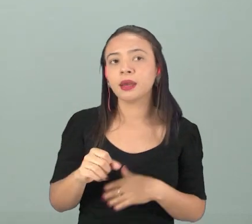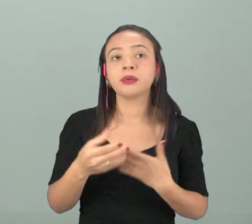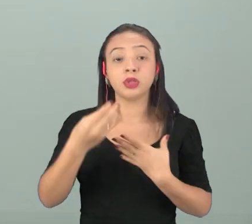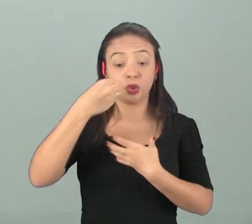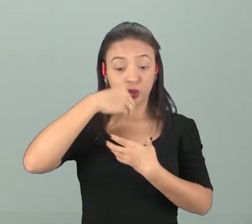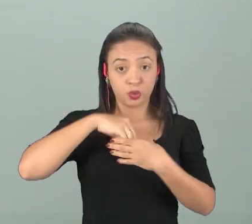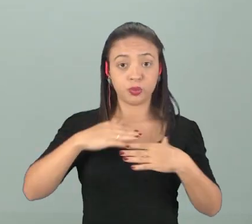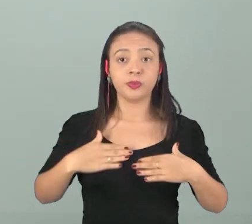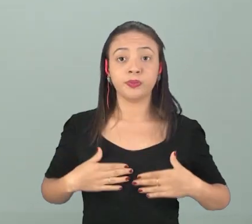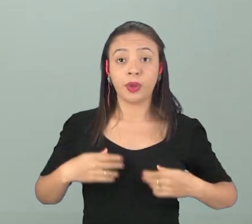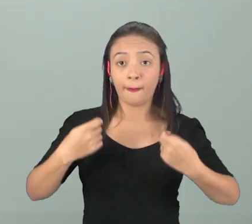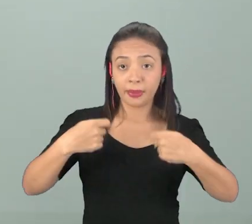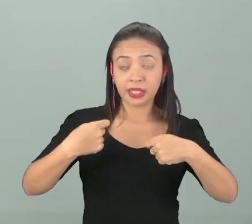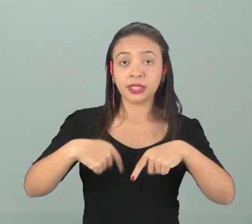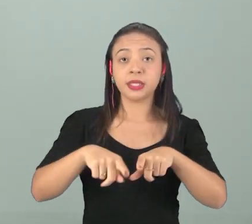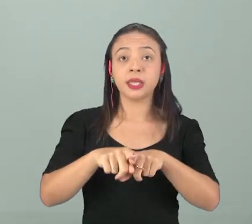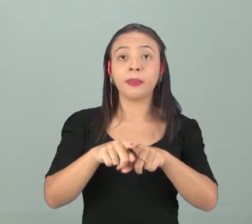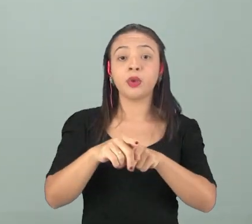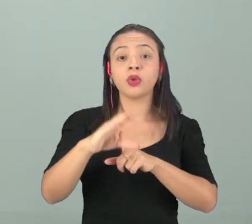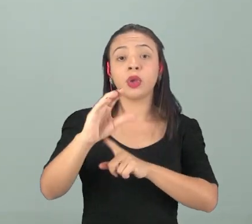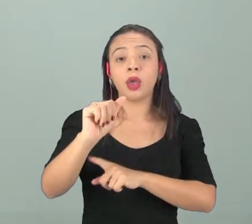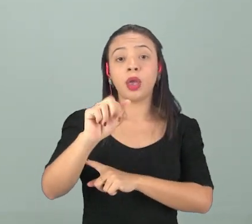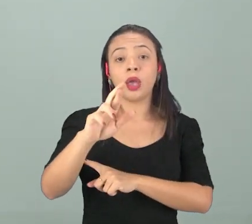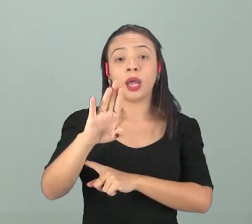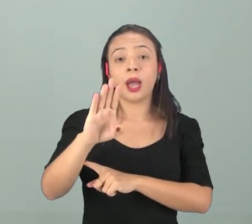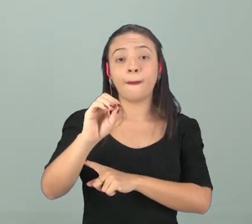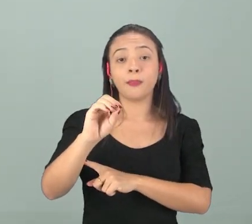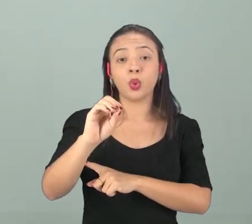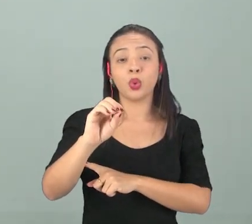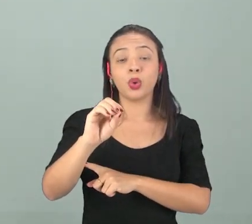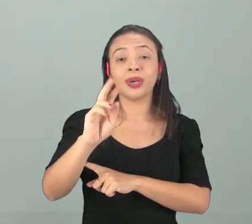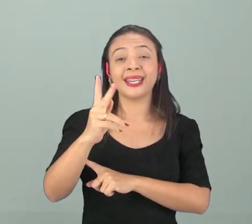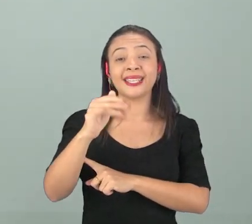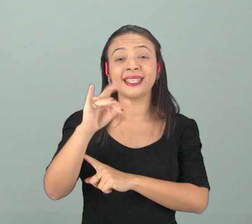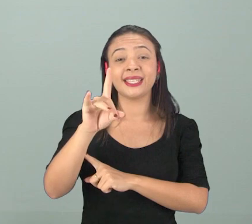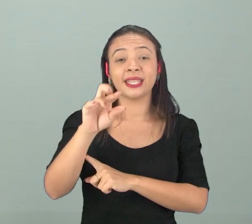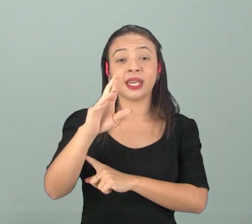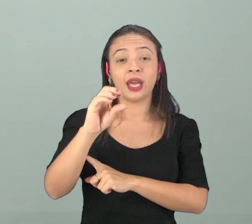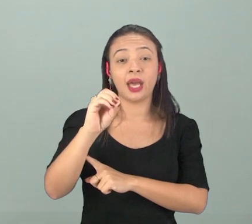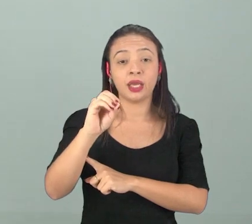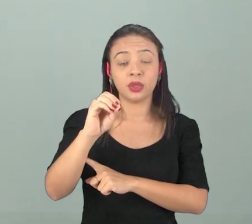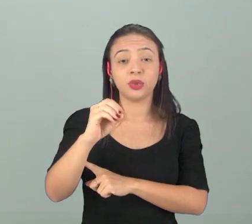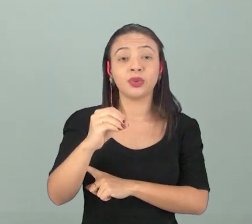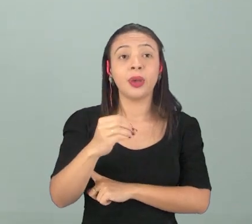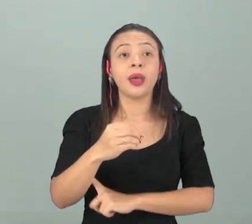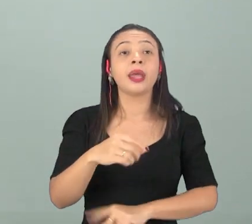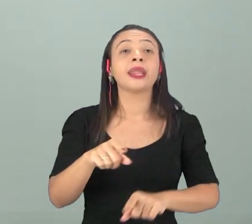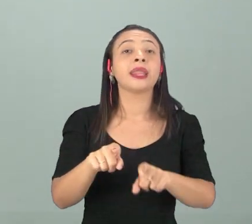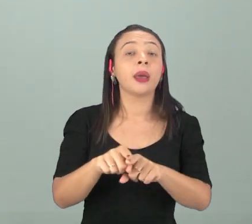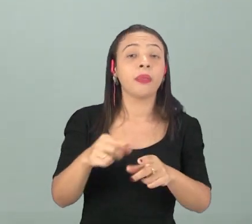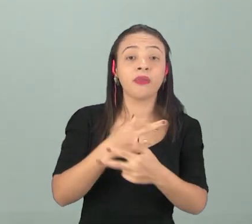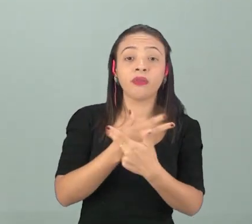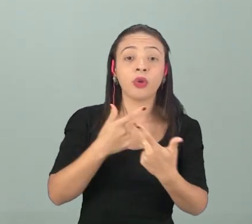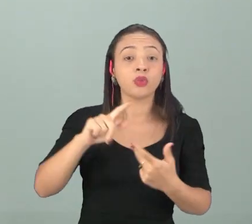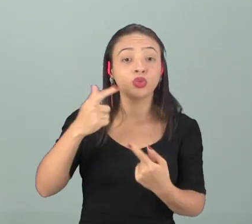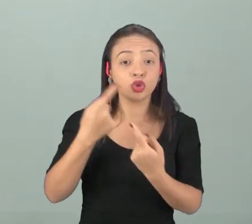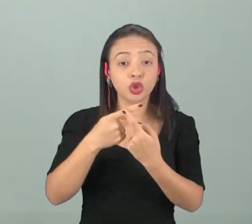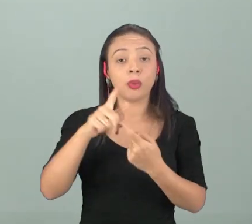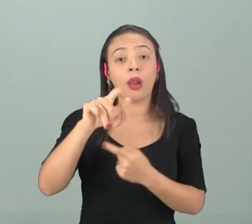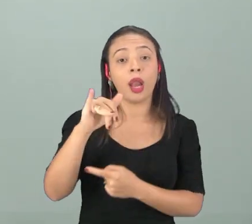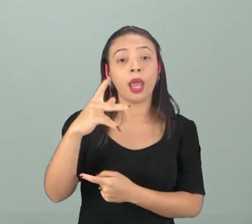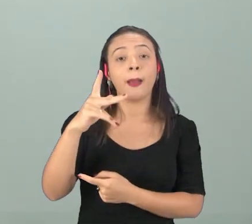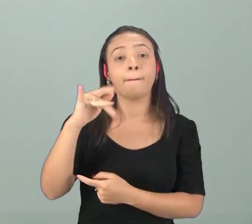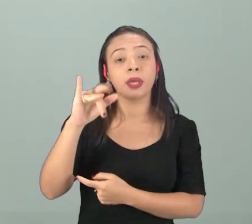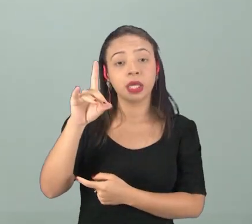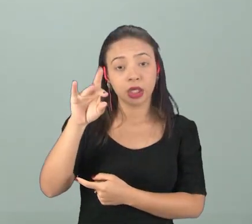daqueles nutrientes que nosso corpo necessita muito, além dos carboidratos, que são nossa principal fonte de energia, também entrariam aí os lipídios, que